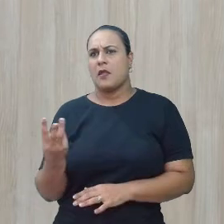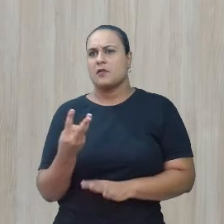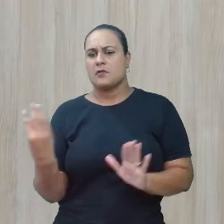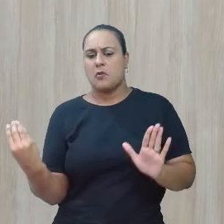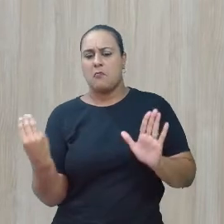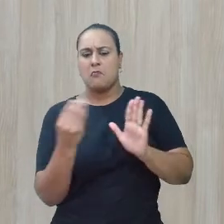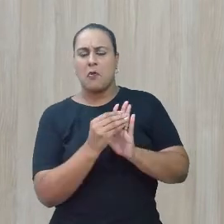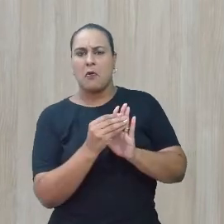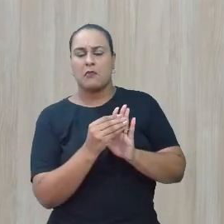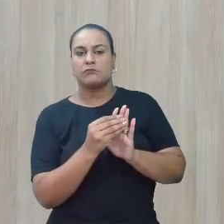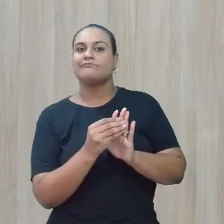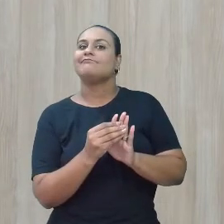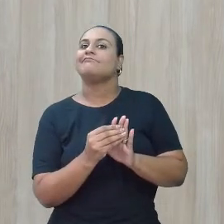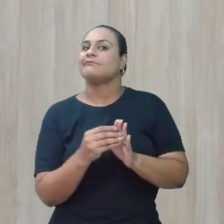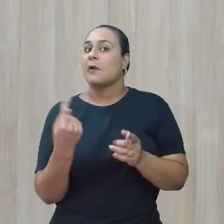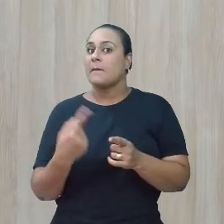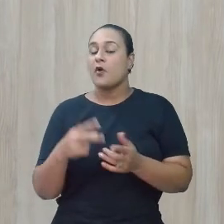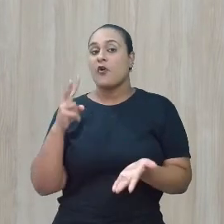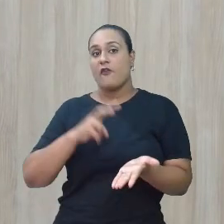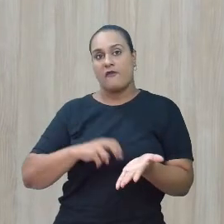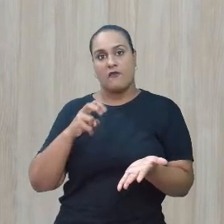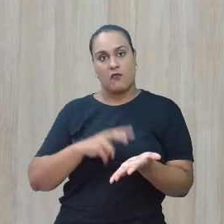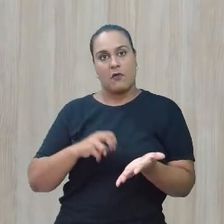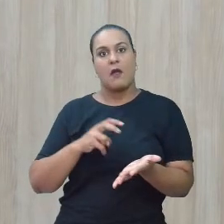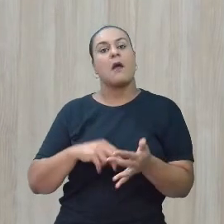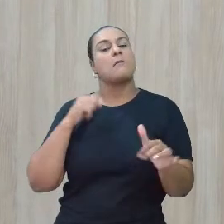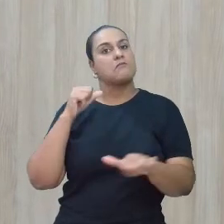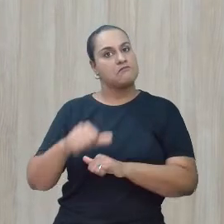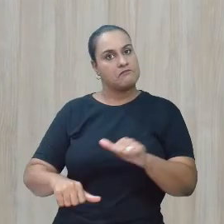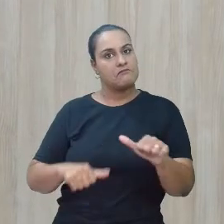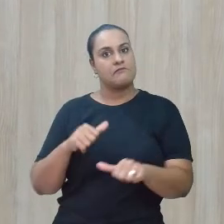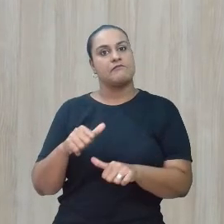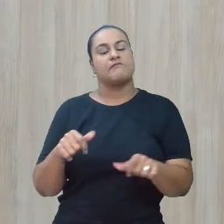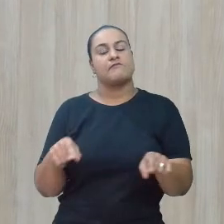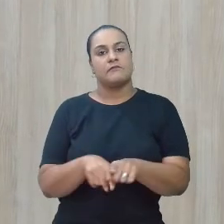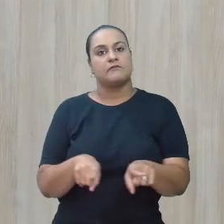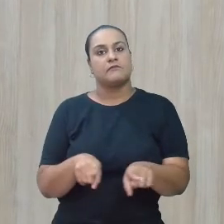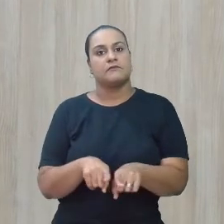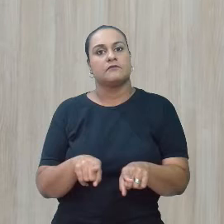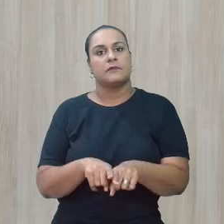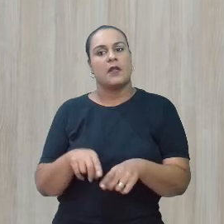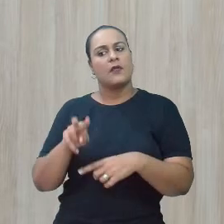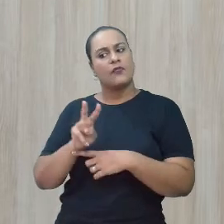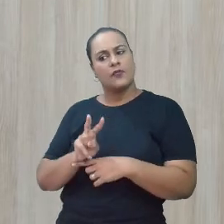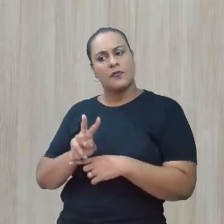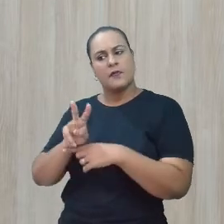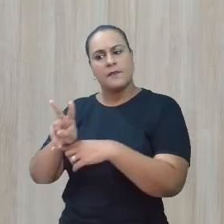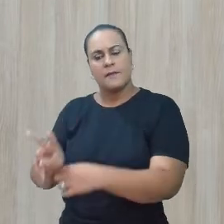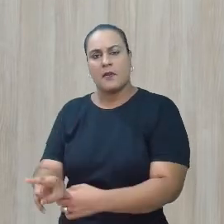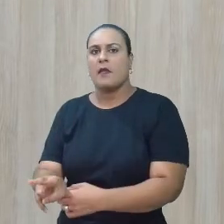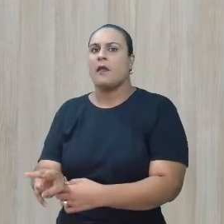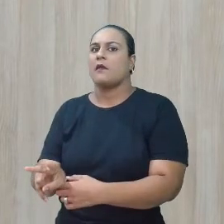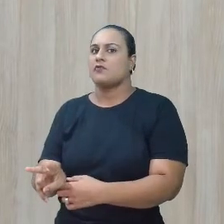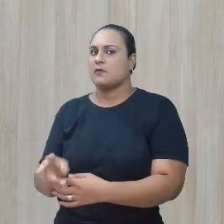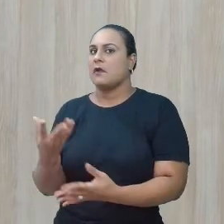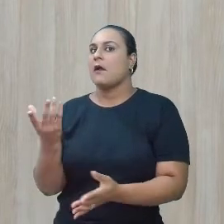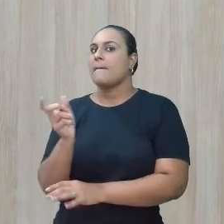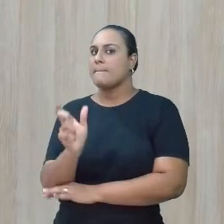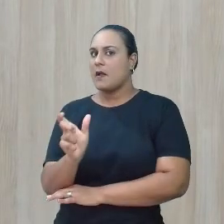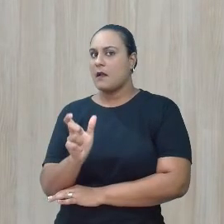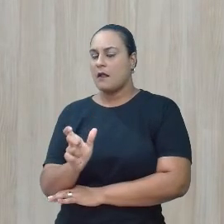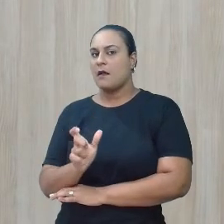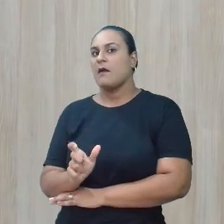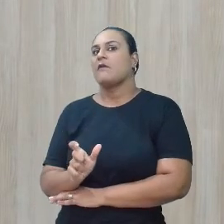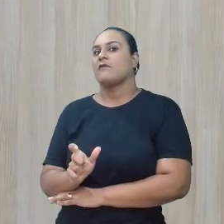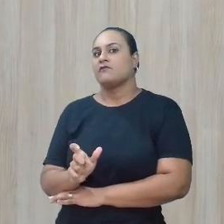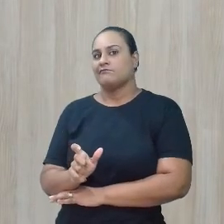assimiladas, Vivi? Porque o nosso vocabulário também anda mudando, né? A gente empresta, ou seja, pega emprestado muitas palavras